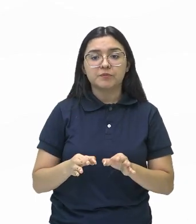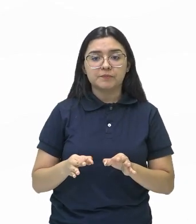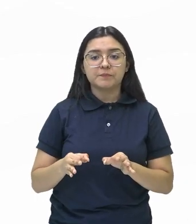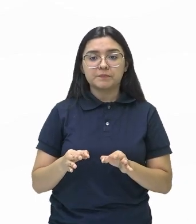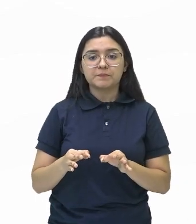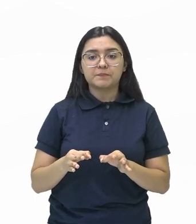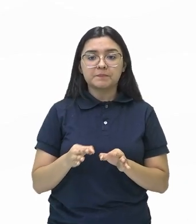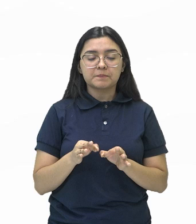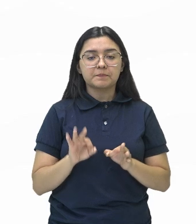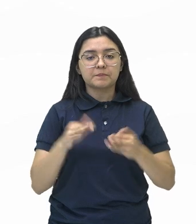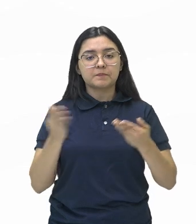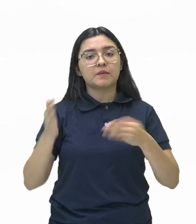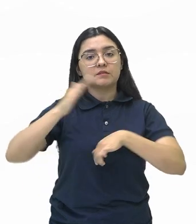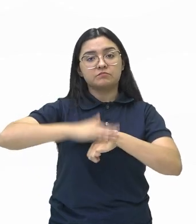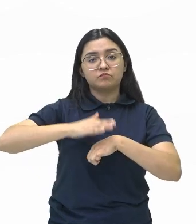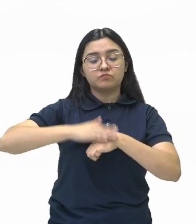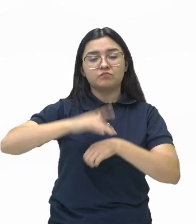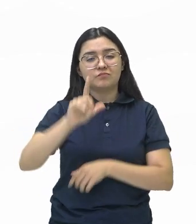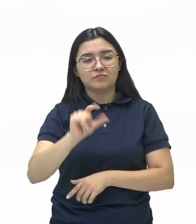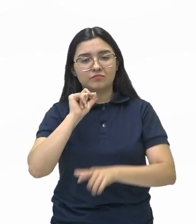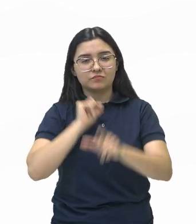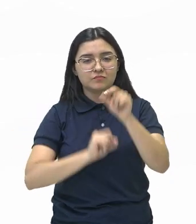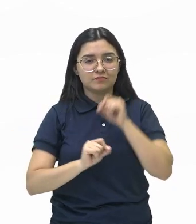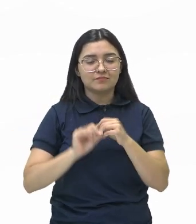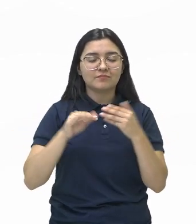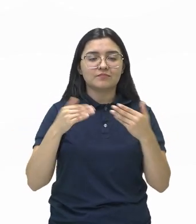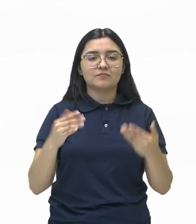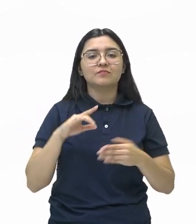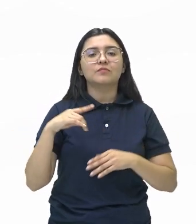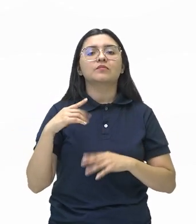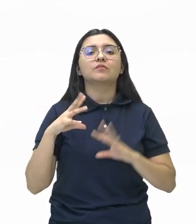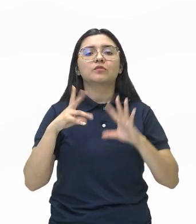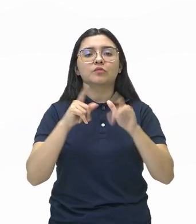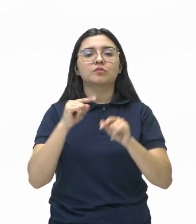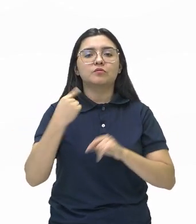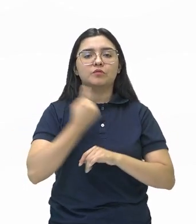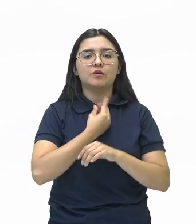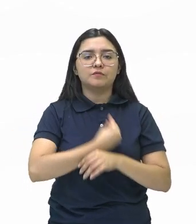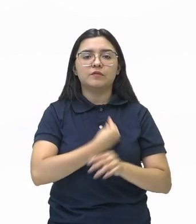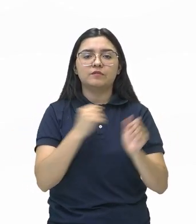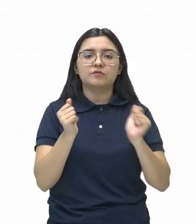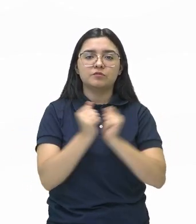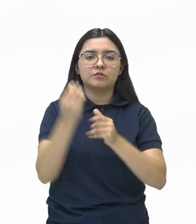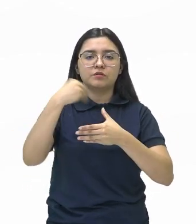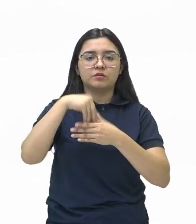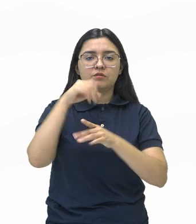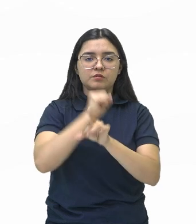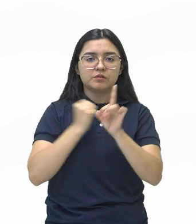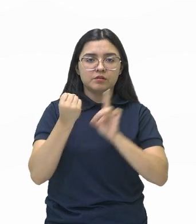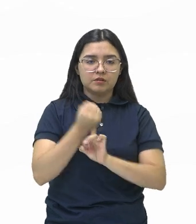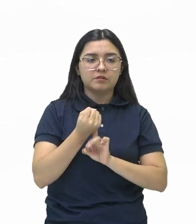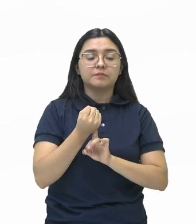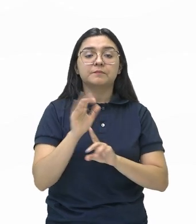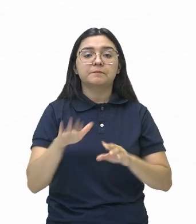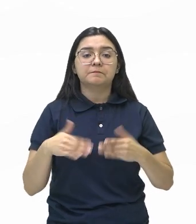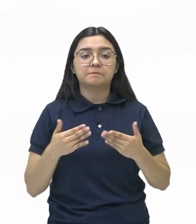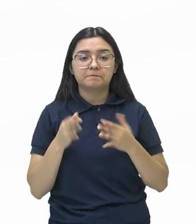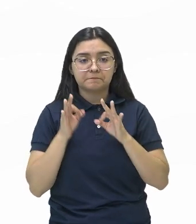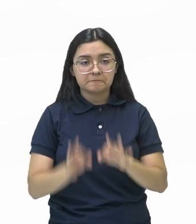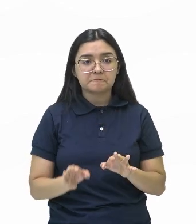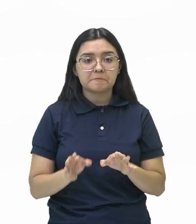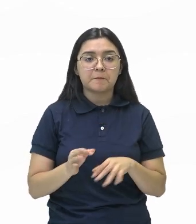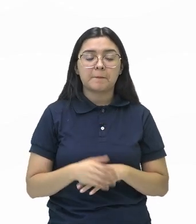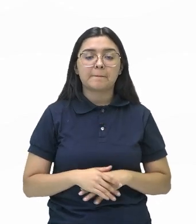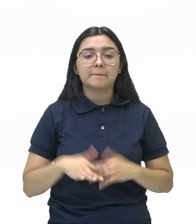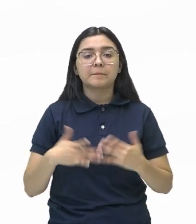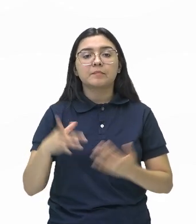né, dessa escolha, já que nós estamos todos vivendo na mesma sociedade, né? Então, nós estamos aí. Né, e